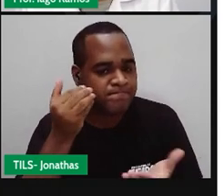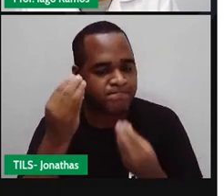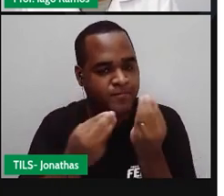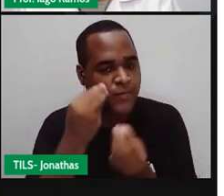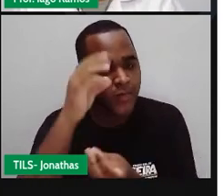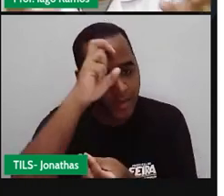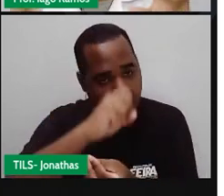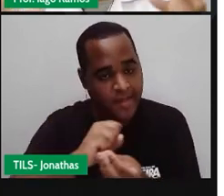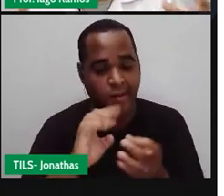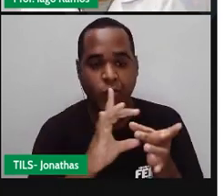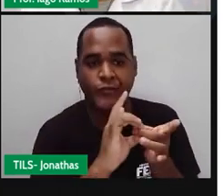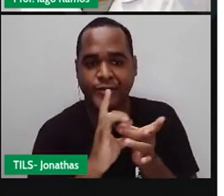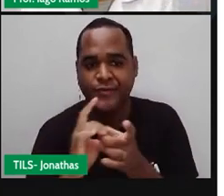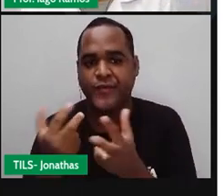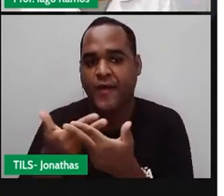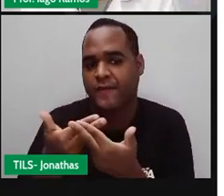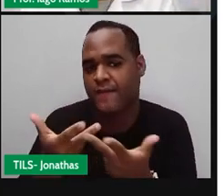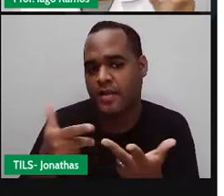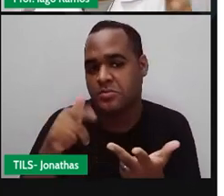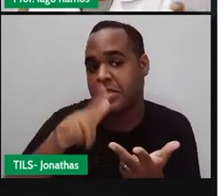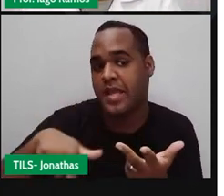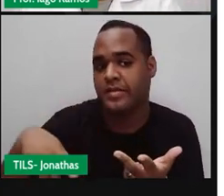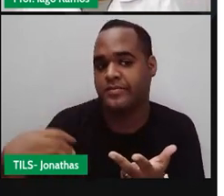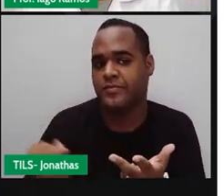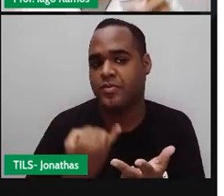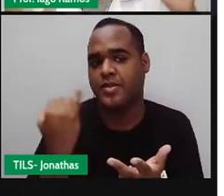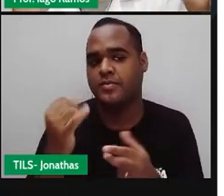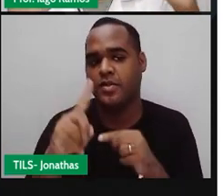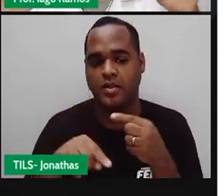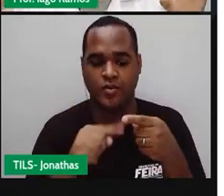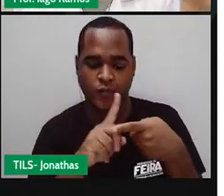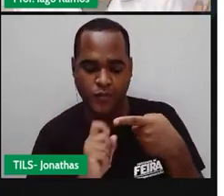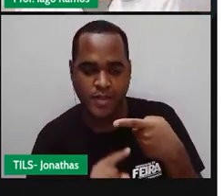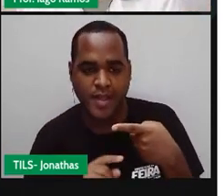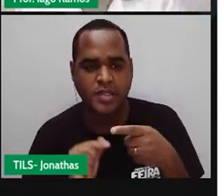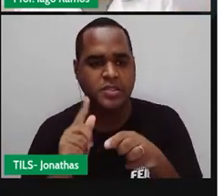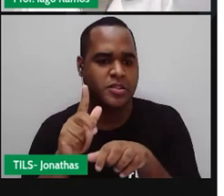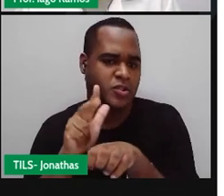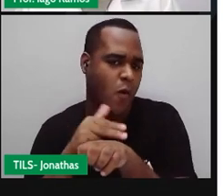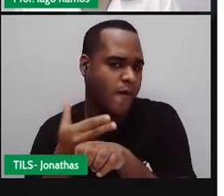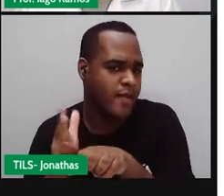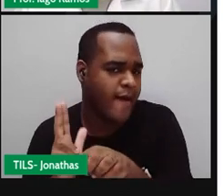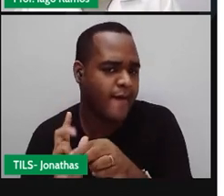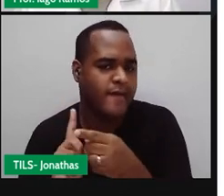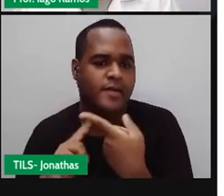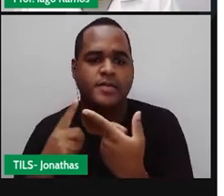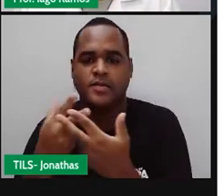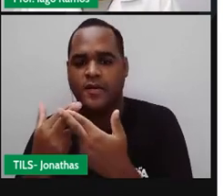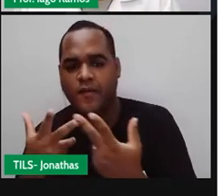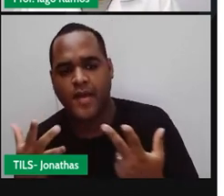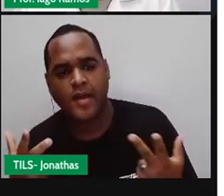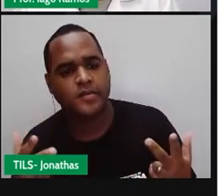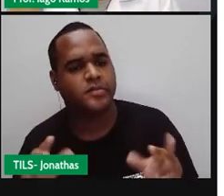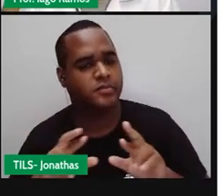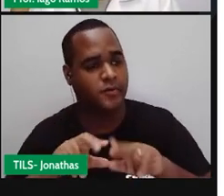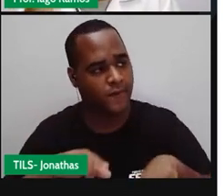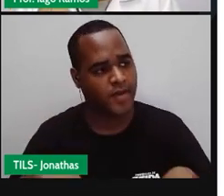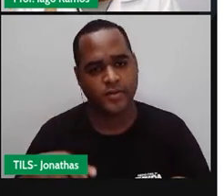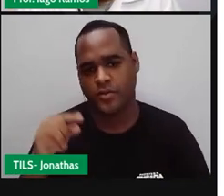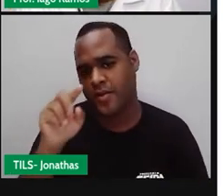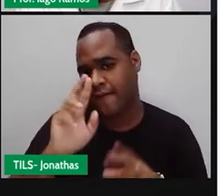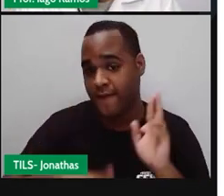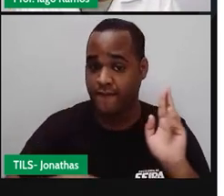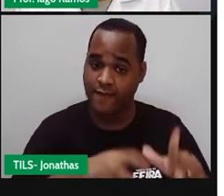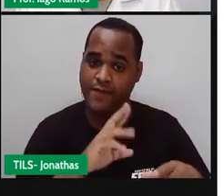diferentes contextos em diferentes situações como a gente fez ali né cada situação era uma situação diferente da